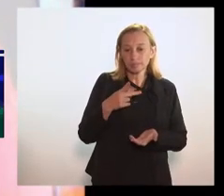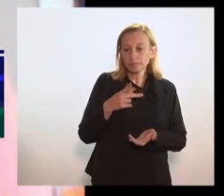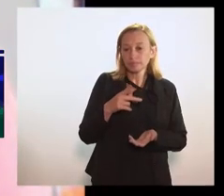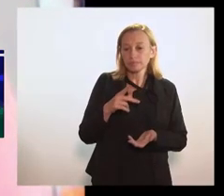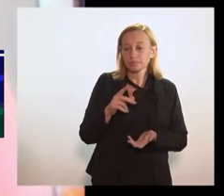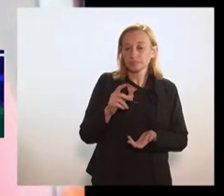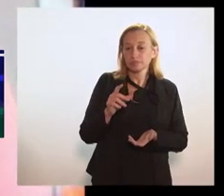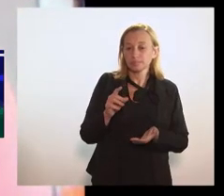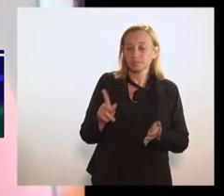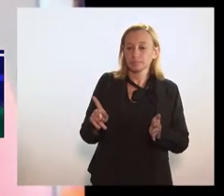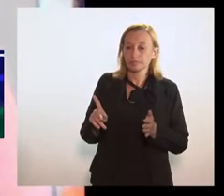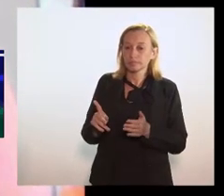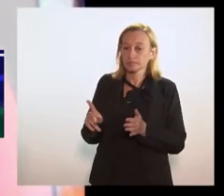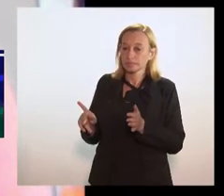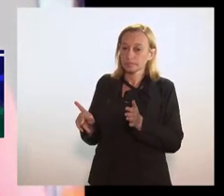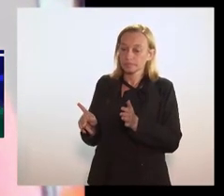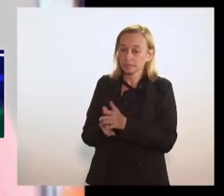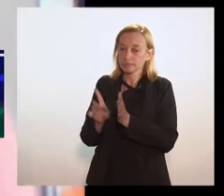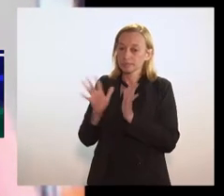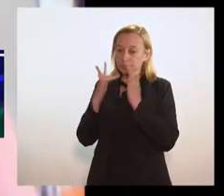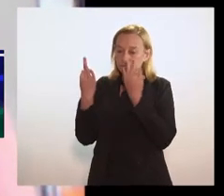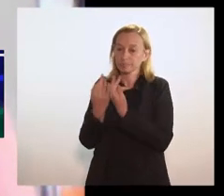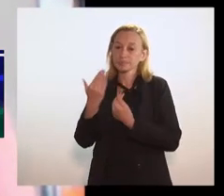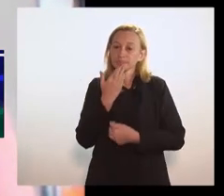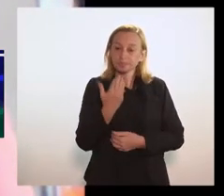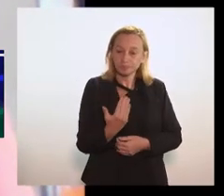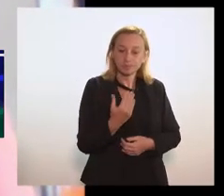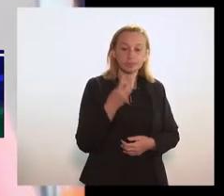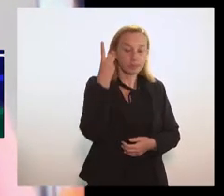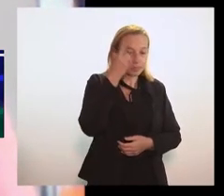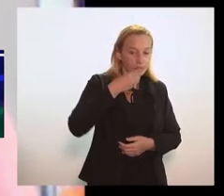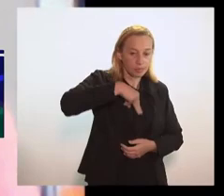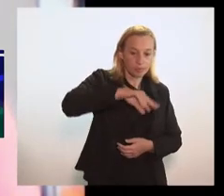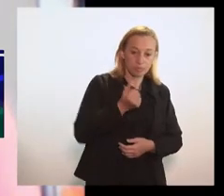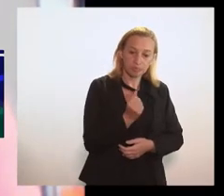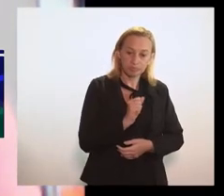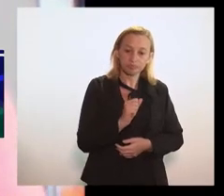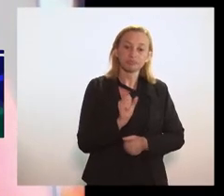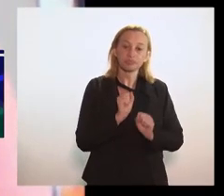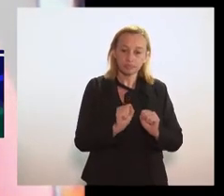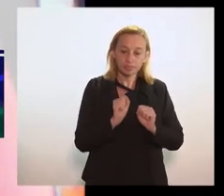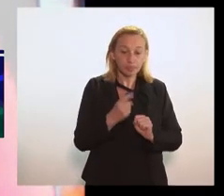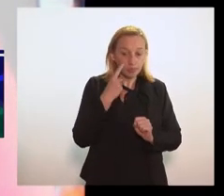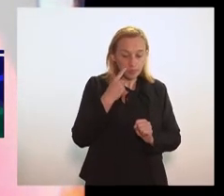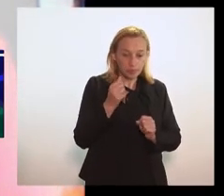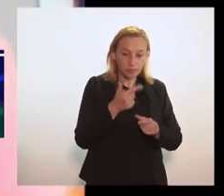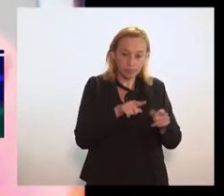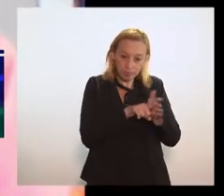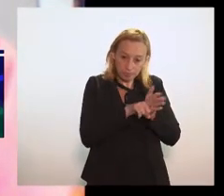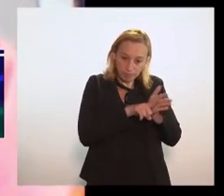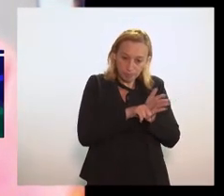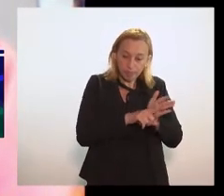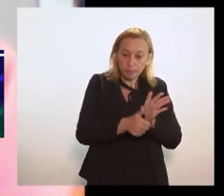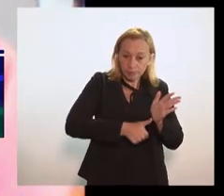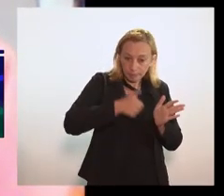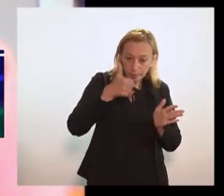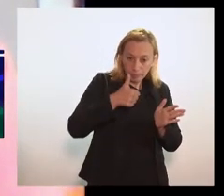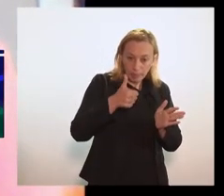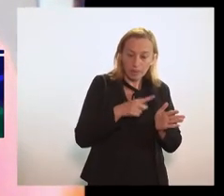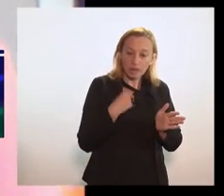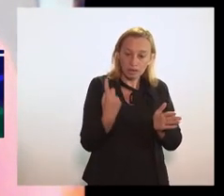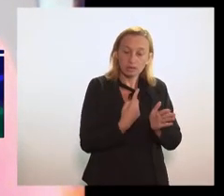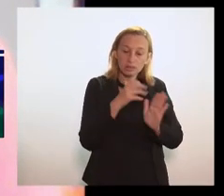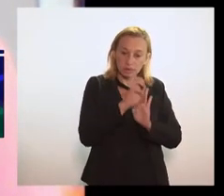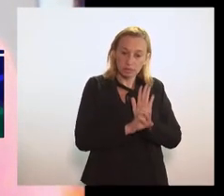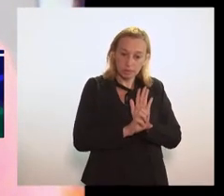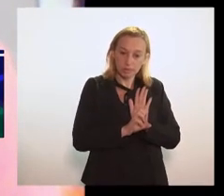falta da família. Então, eu peço que a autora, a deputada Marta Rocha, se puder, depois dê uma analisada nas nossas emendas,